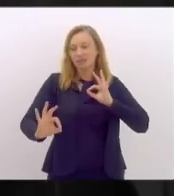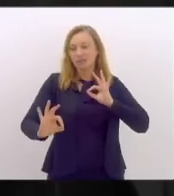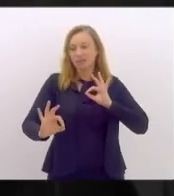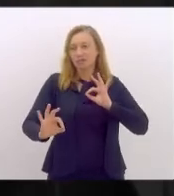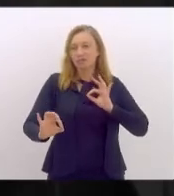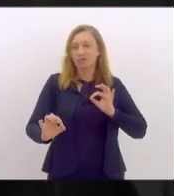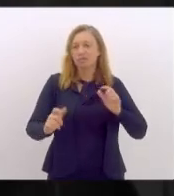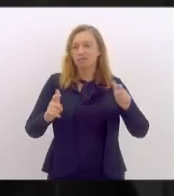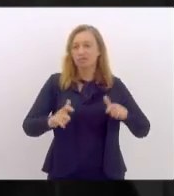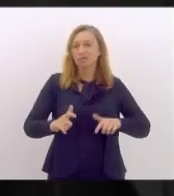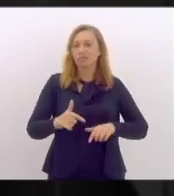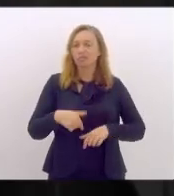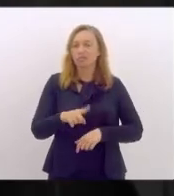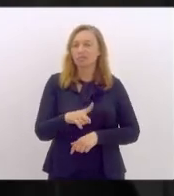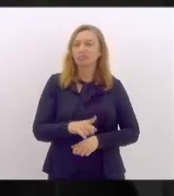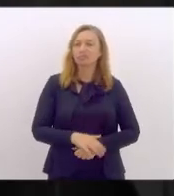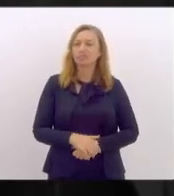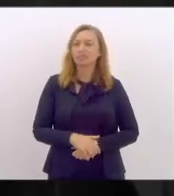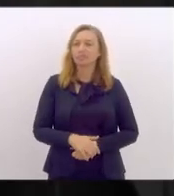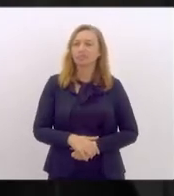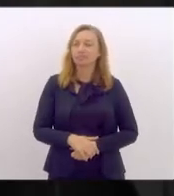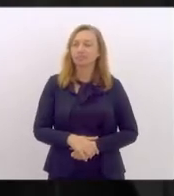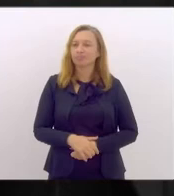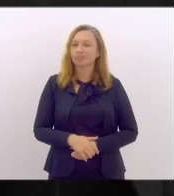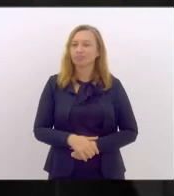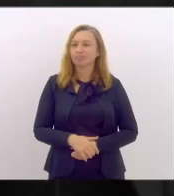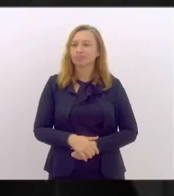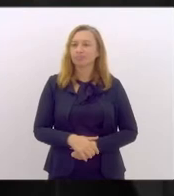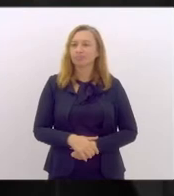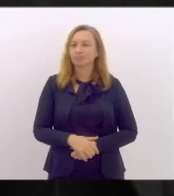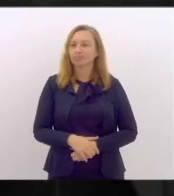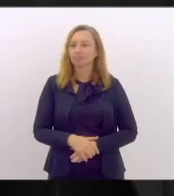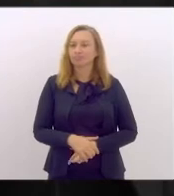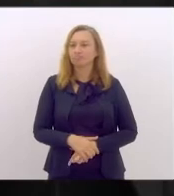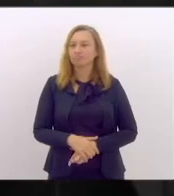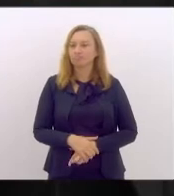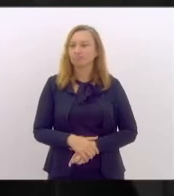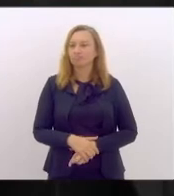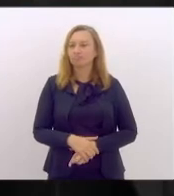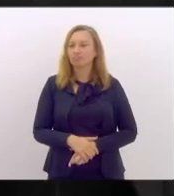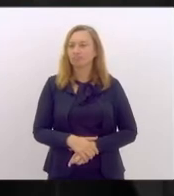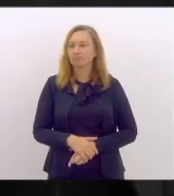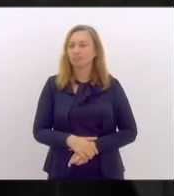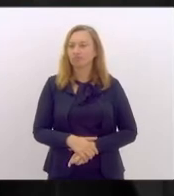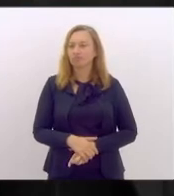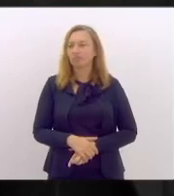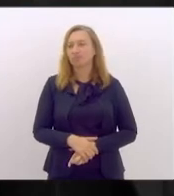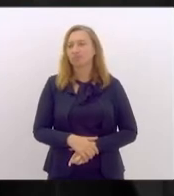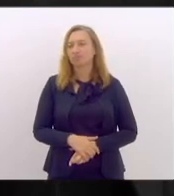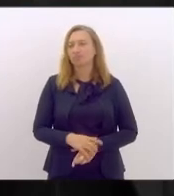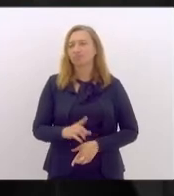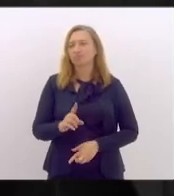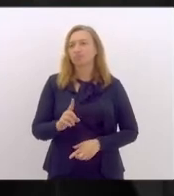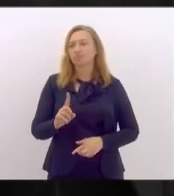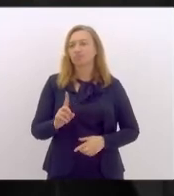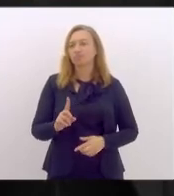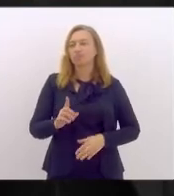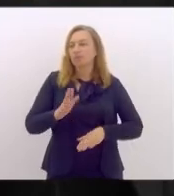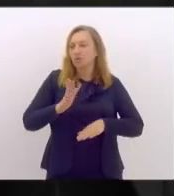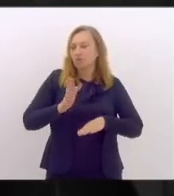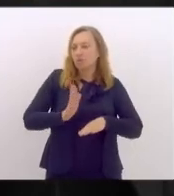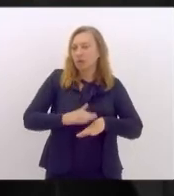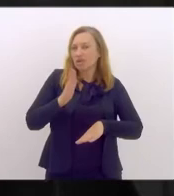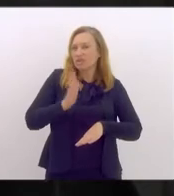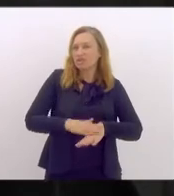e a abstenção não é boa para democracia Quanto mais